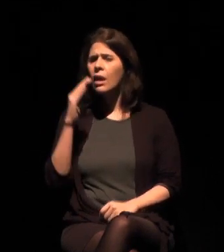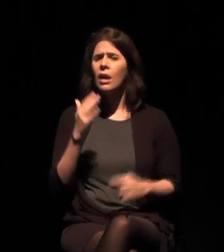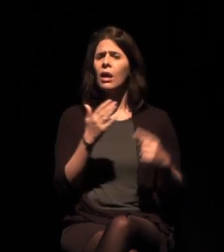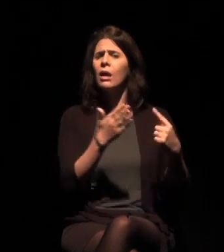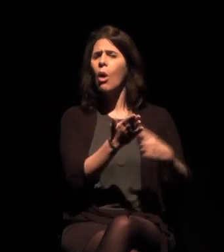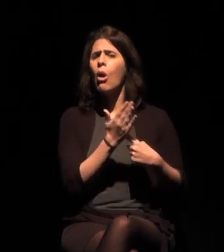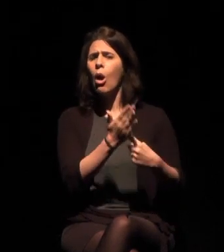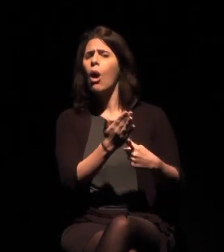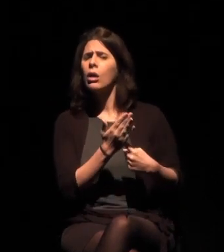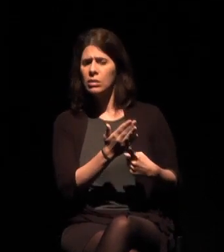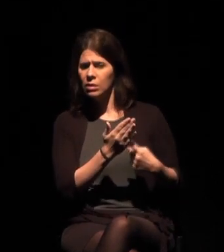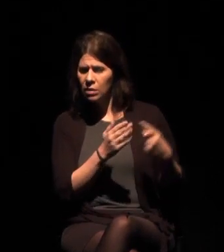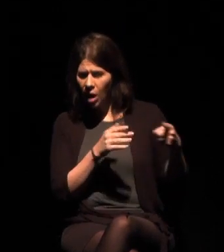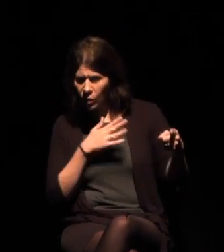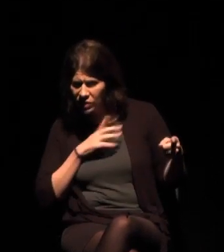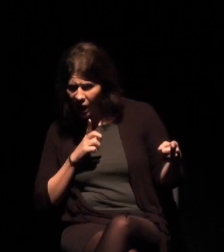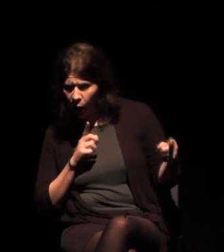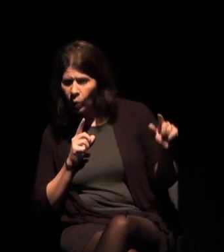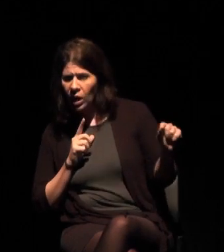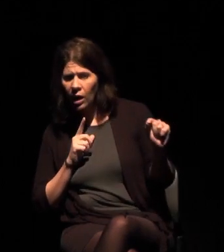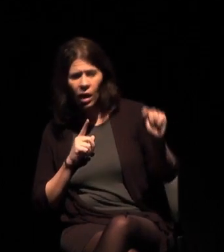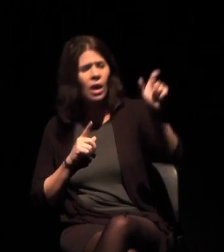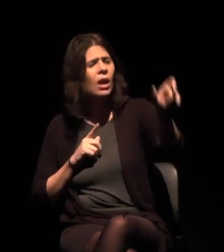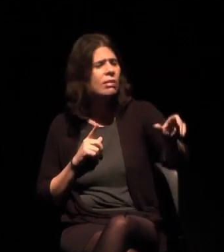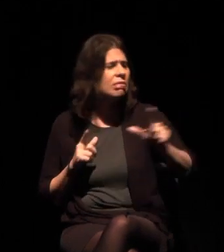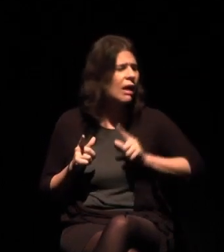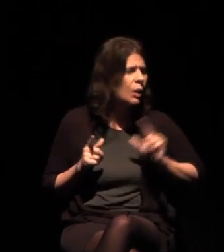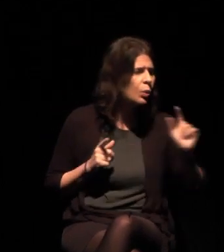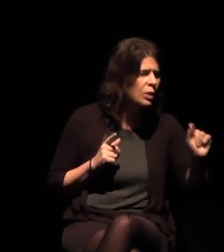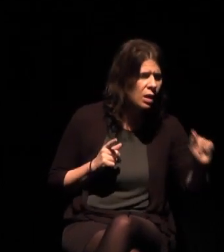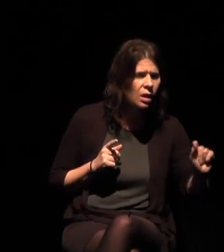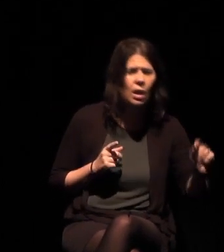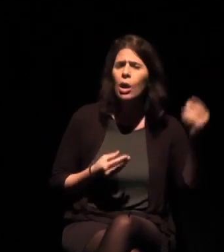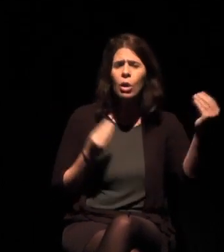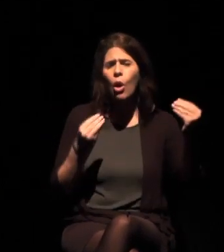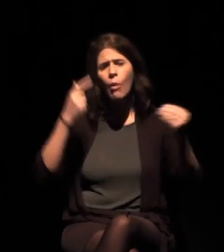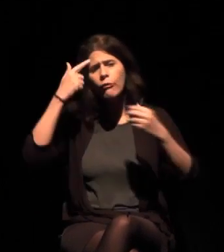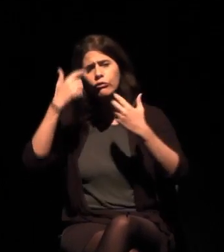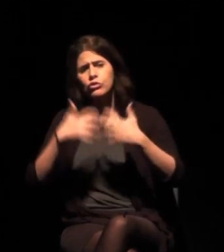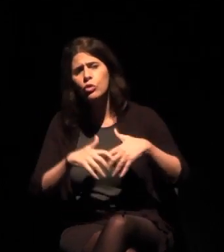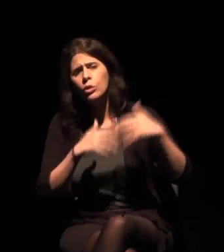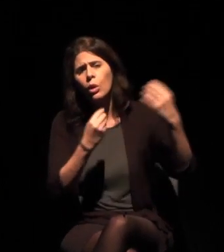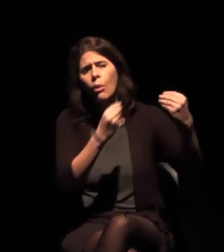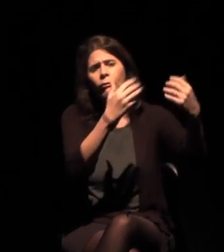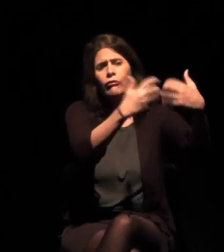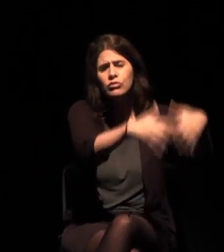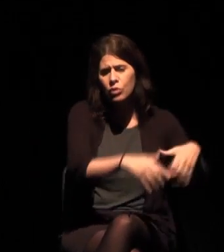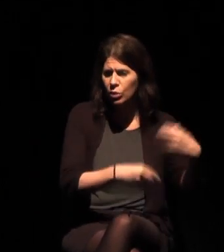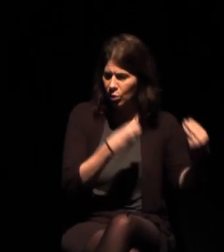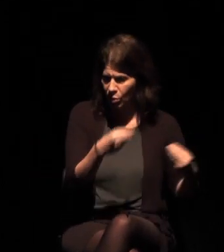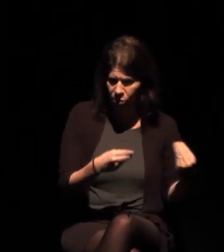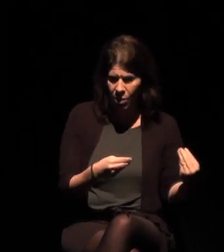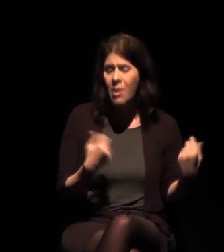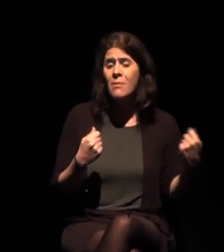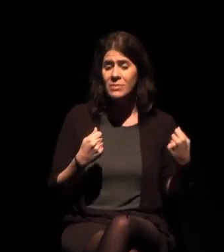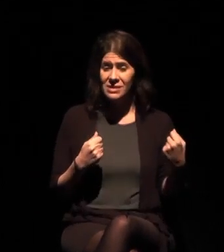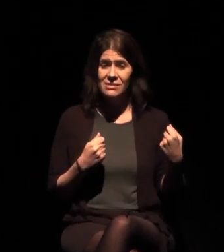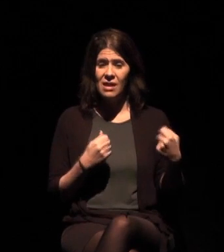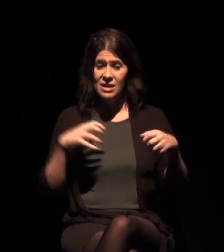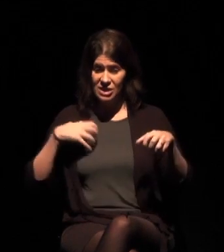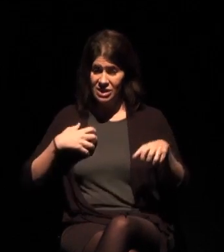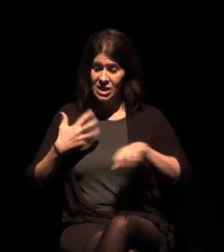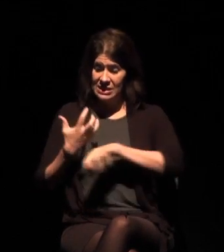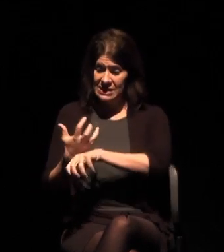o que temos como é que as pessoas funcionam é preciso trabalho interdisciplinar que eu não saísse a maioria